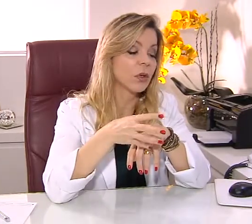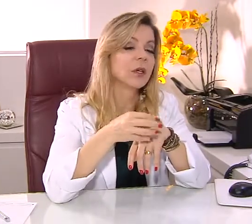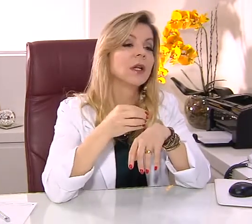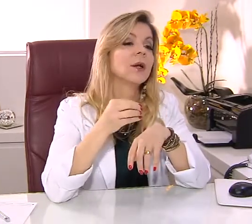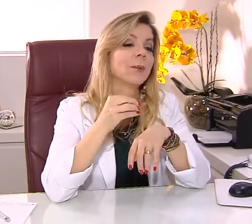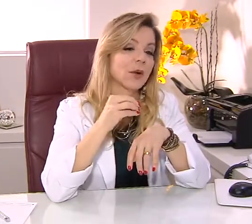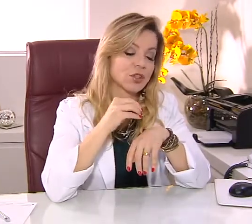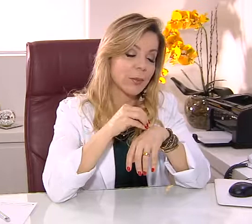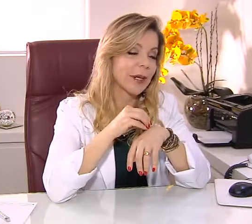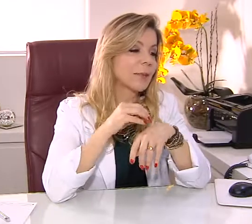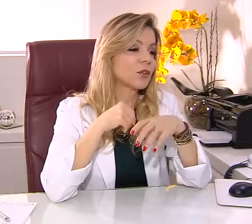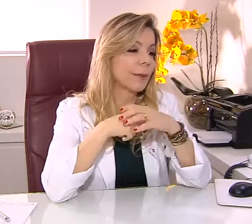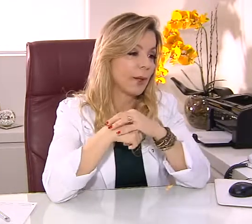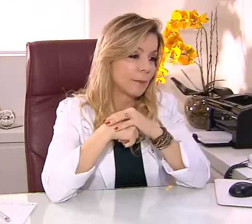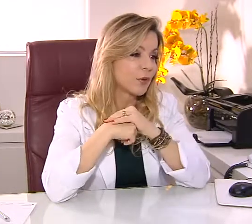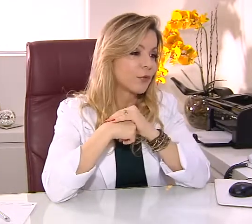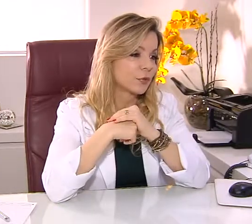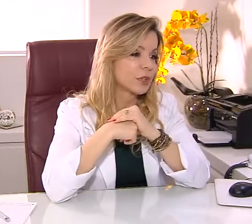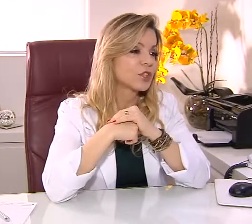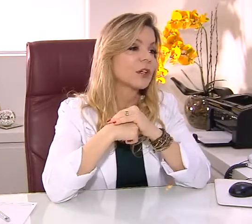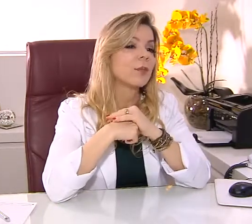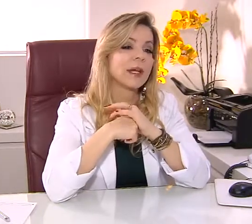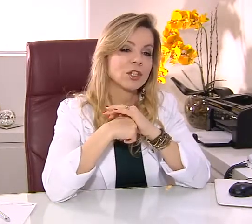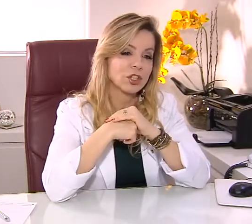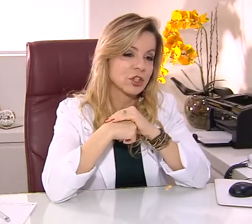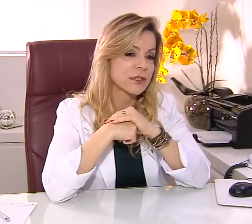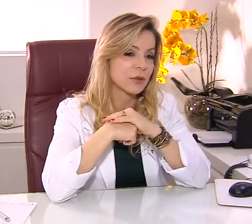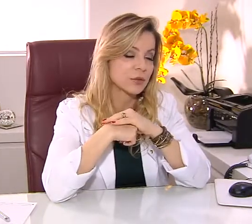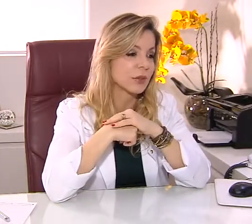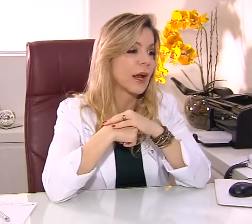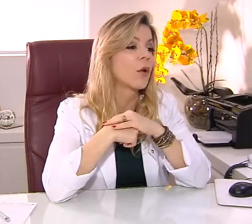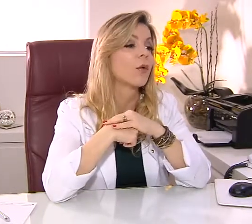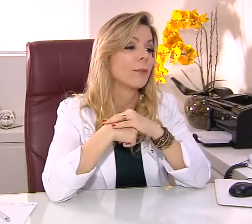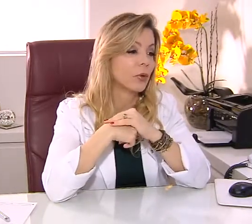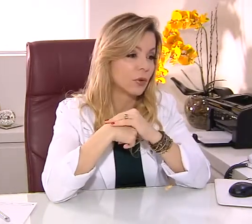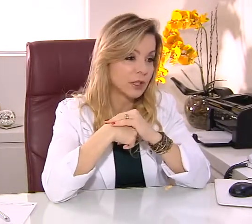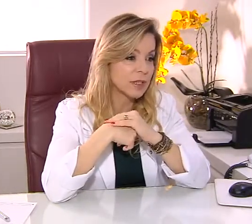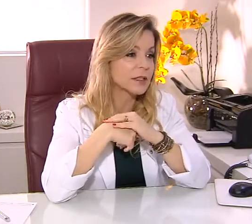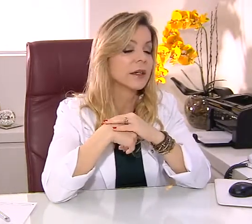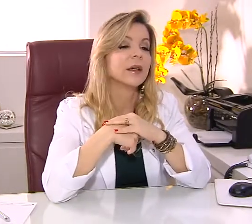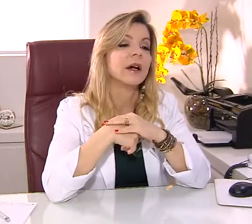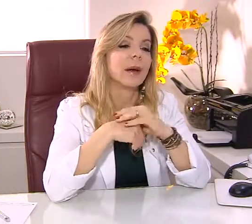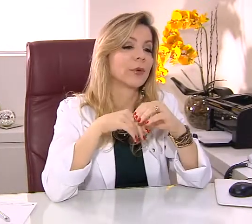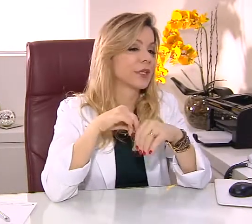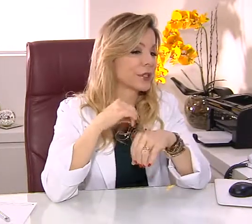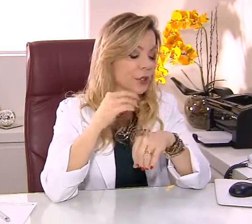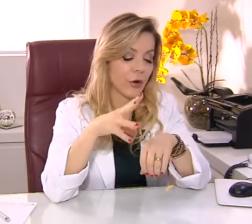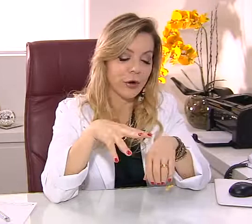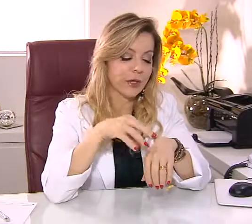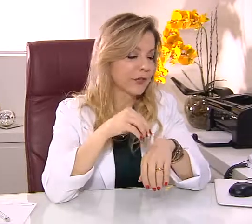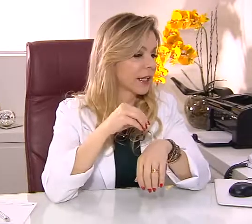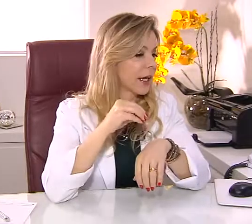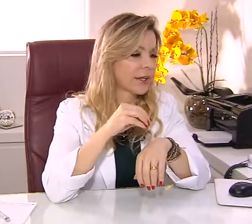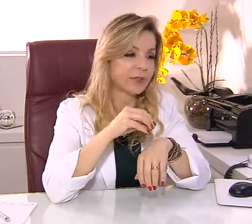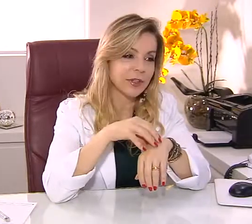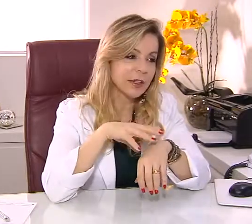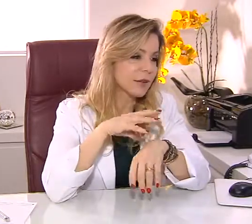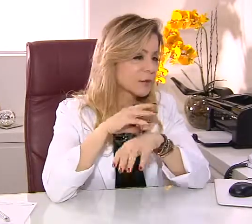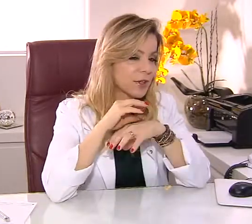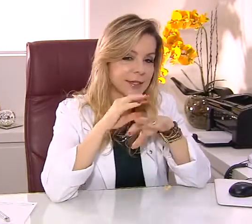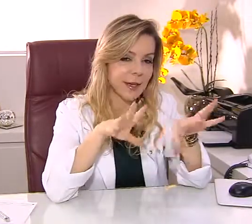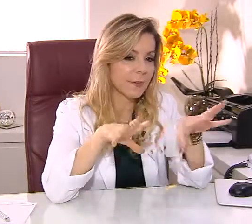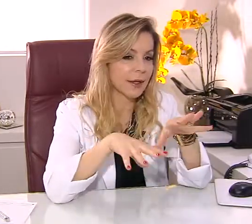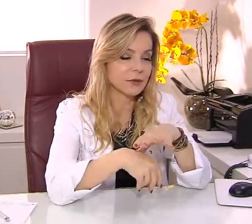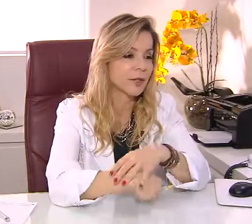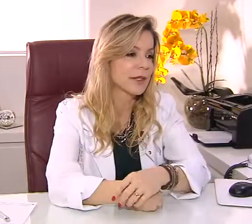que tomou, pode dar uma queimadura bem profunda, geralmente de 2º grau, com bolhas. A bolha estoura, fica em carne viva,